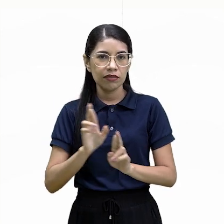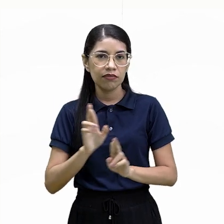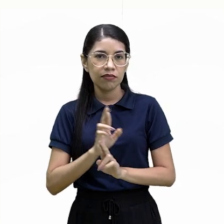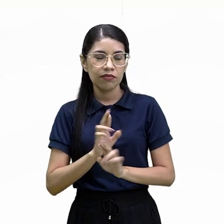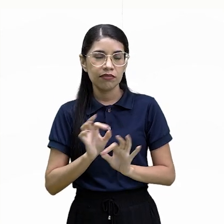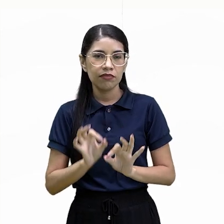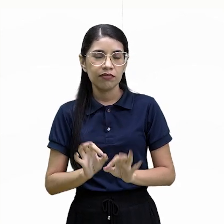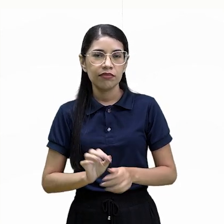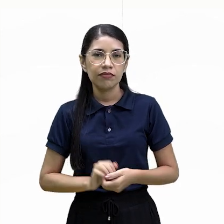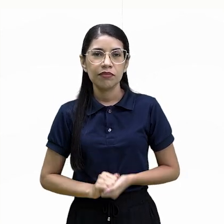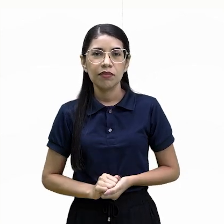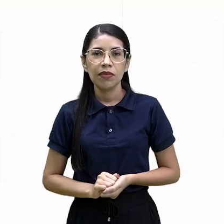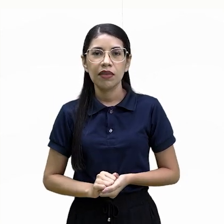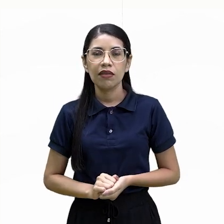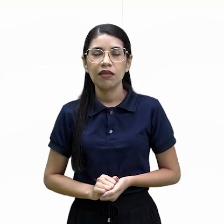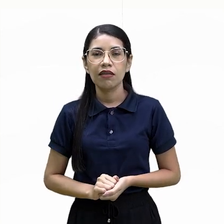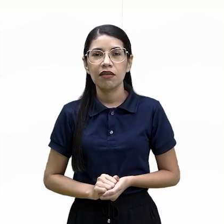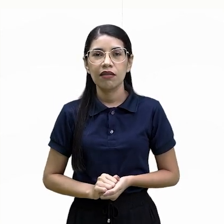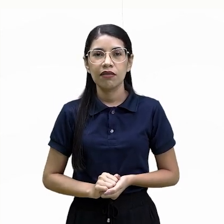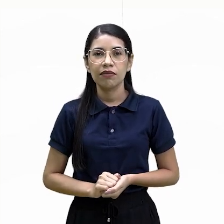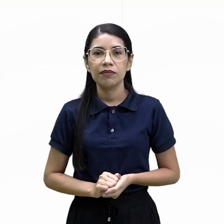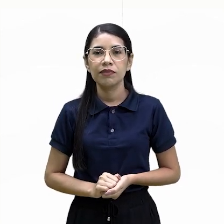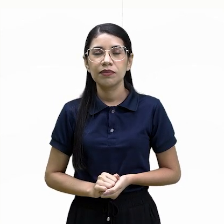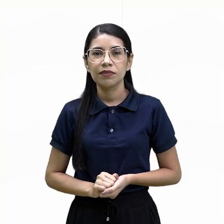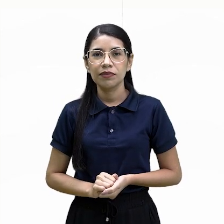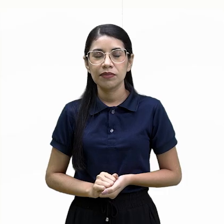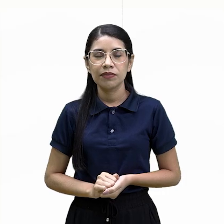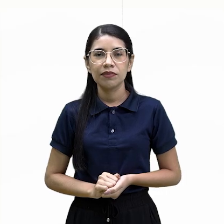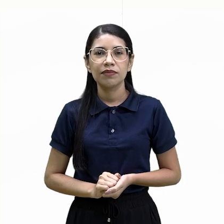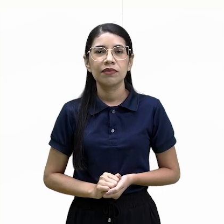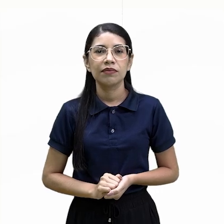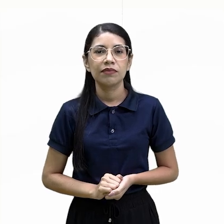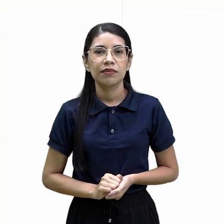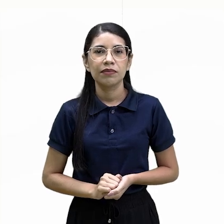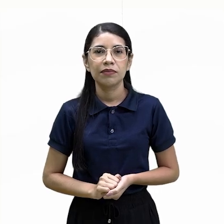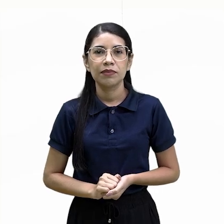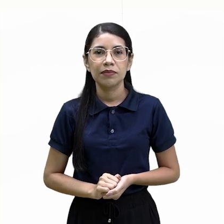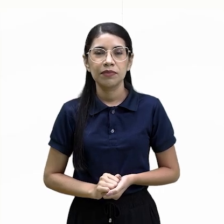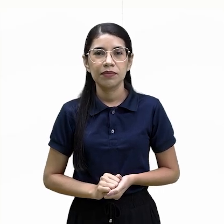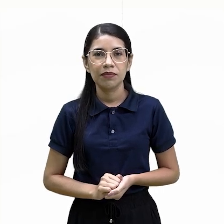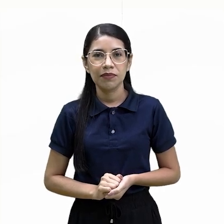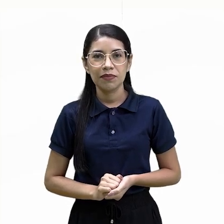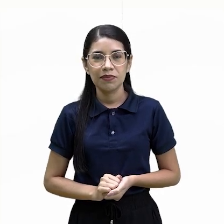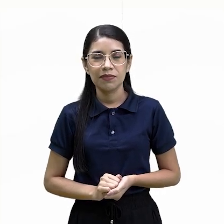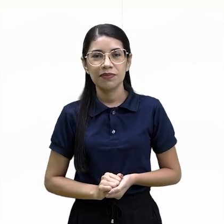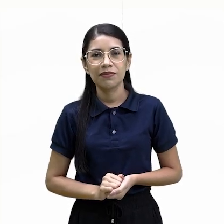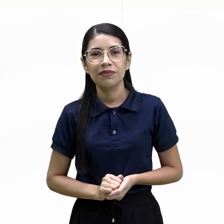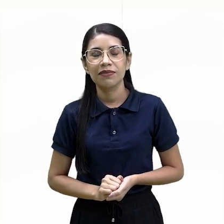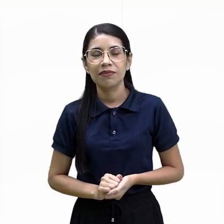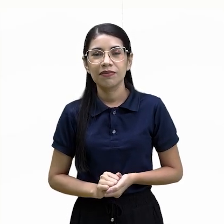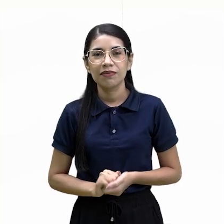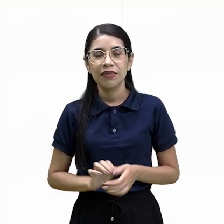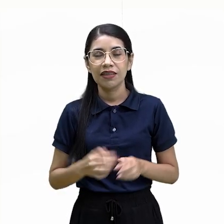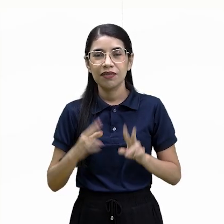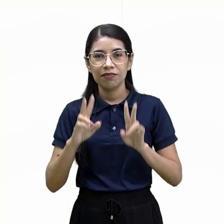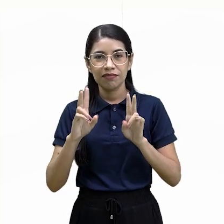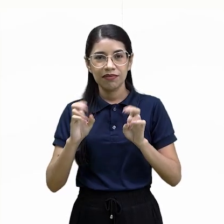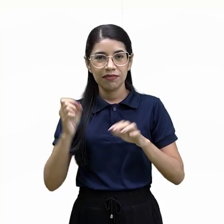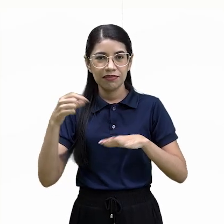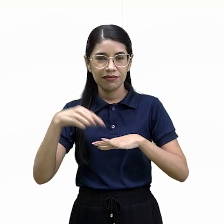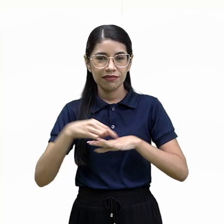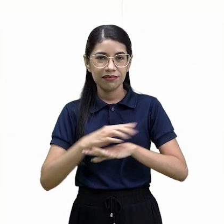luz. Falar sobre elas envolvem aí diretamente. Falar do sistema óptico envolve